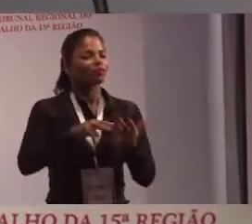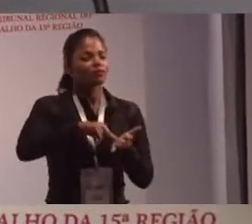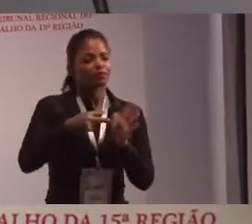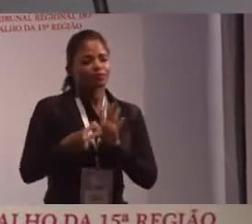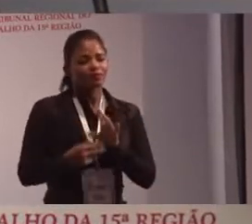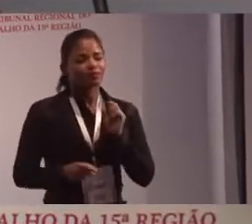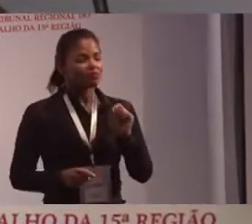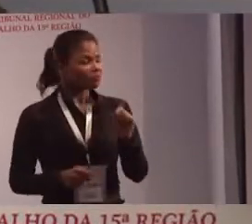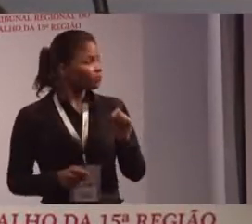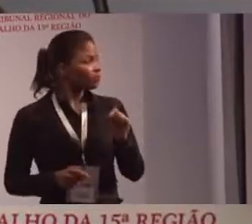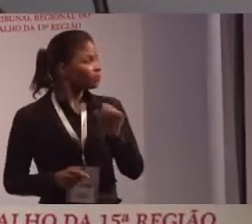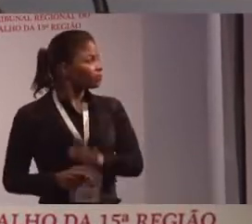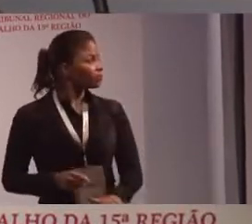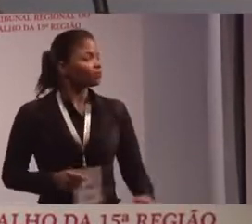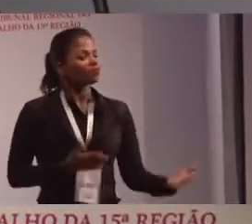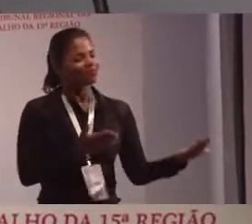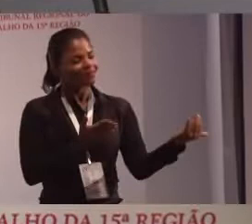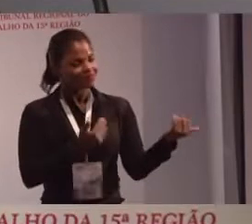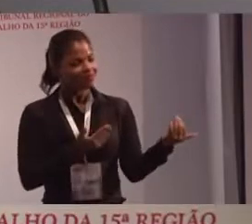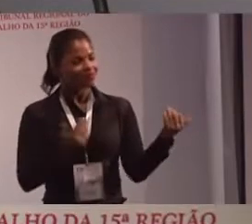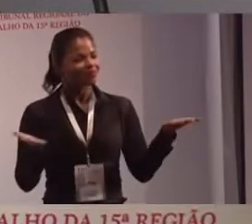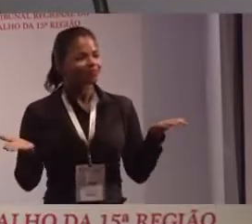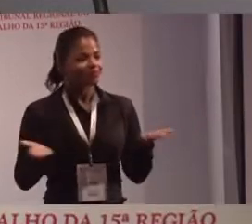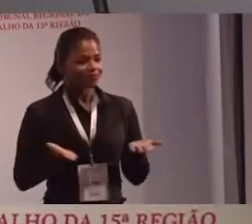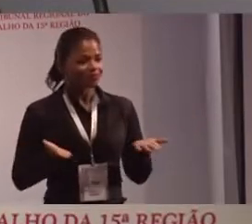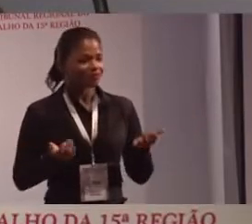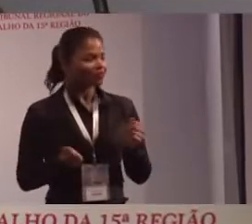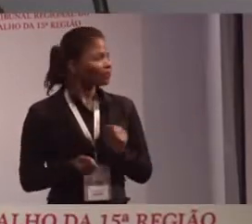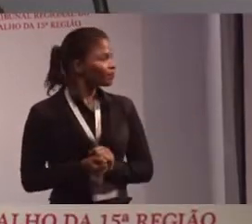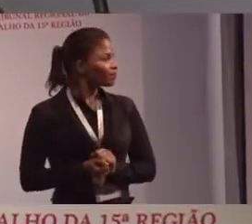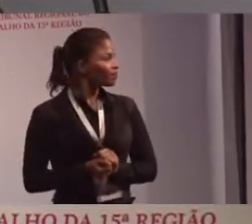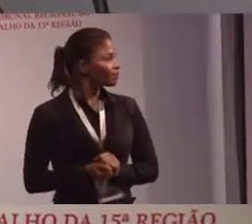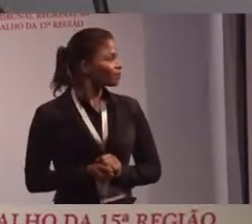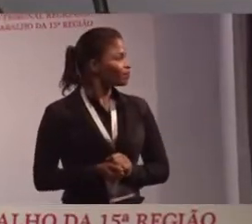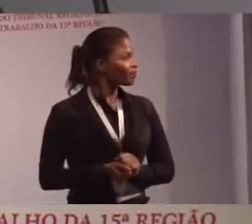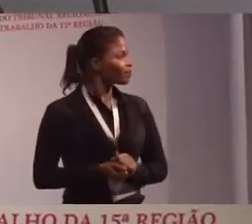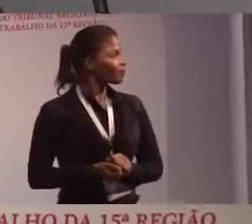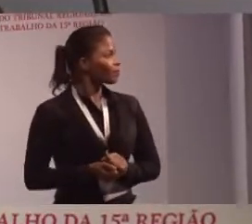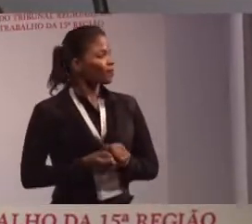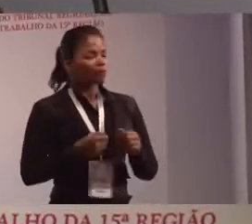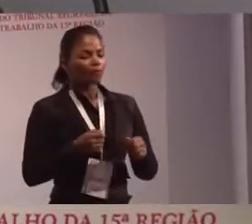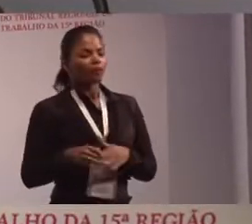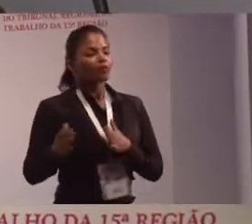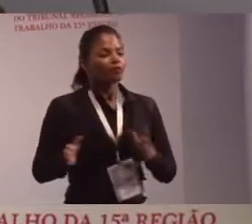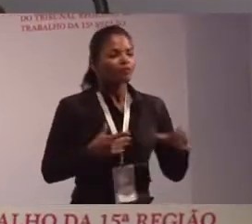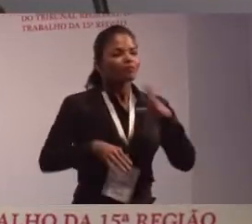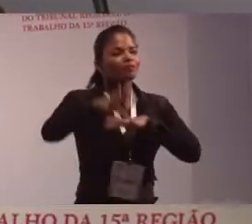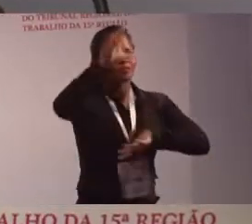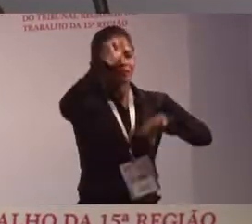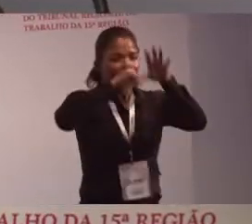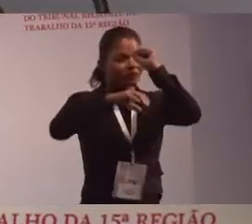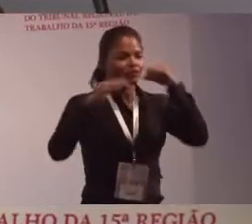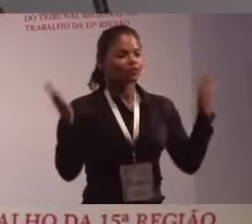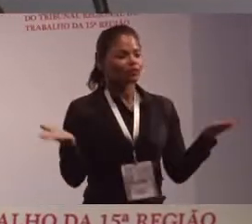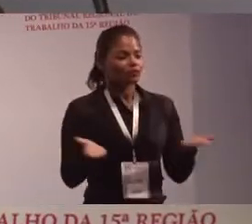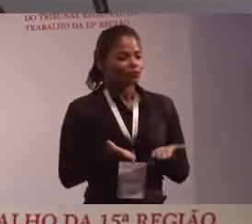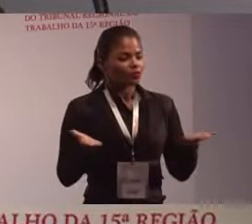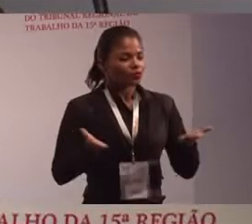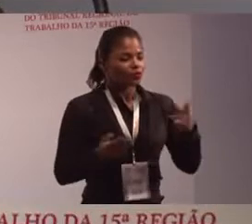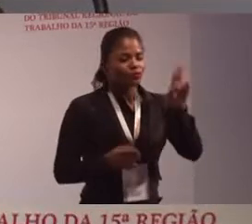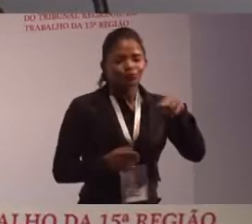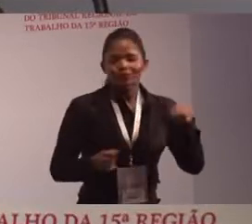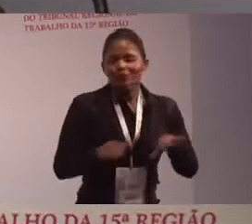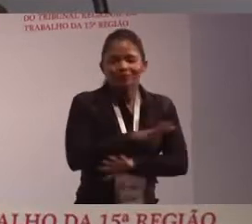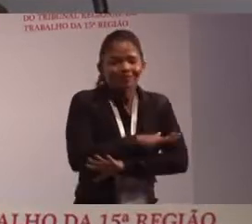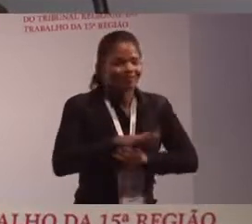isso para as crianças e adolescentes hoje? Que o processo de aprendizado que começa hoje não vai acabar nunca